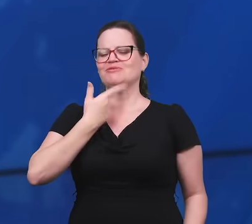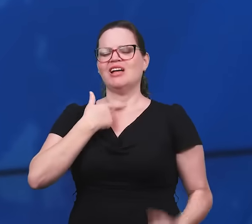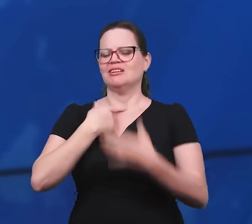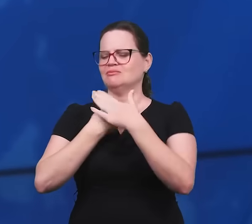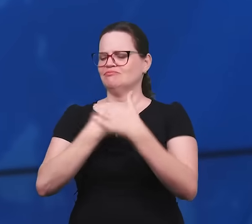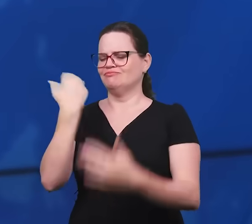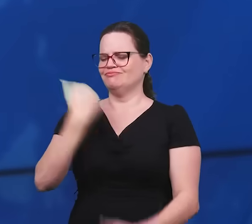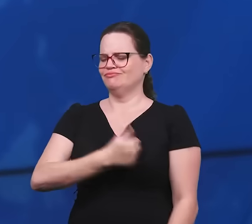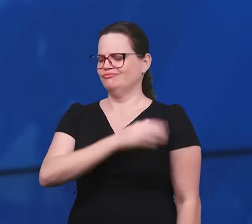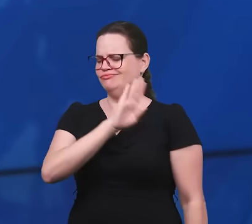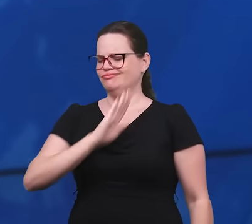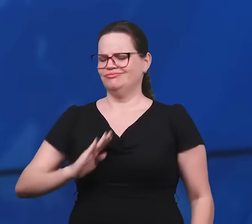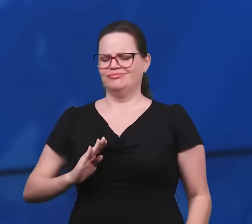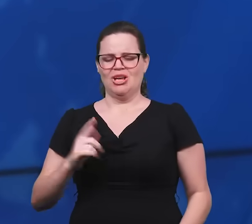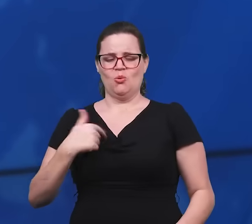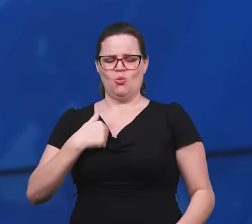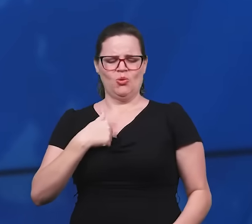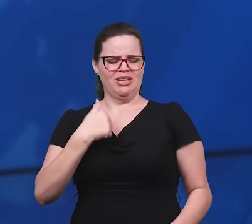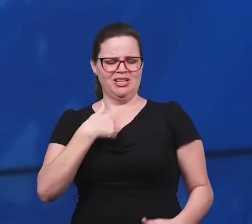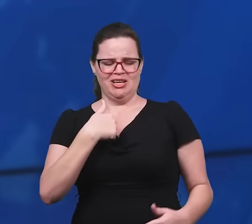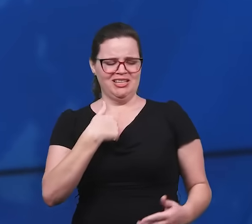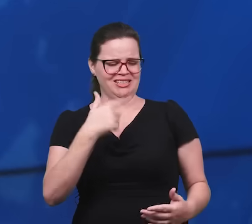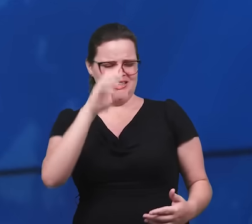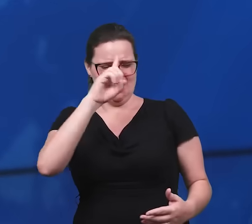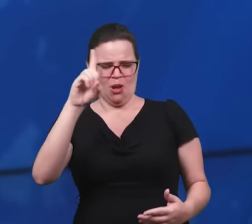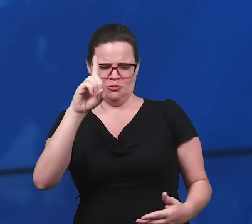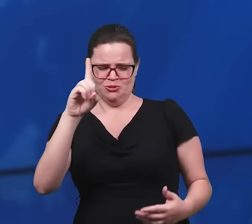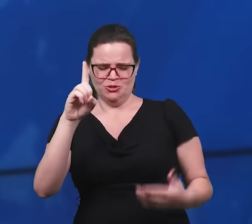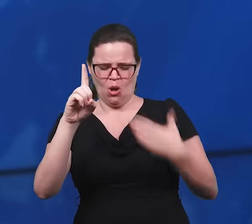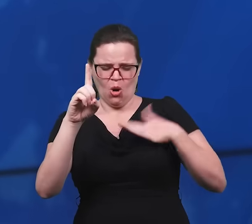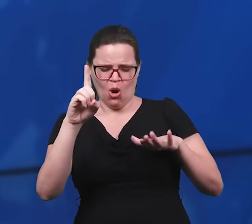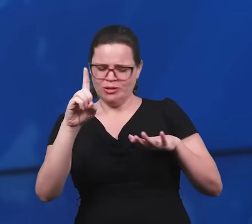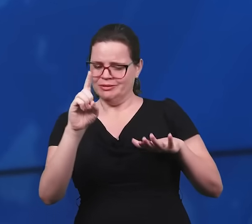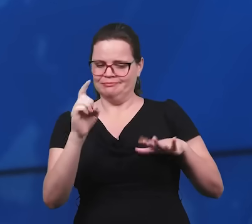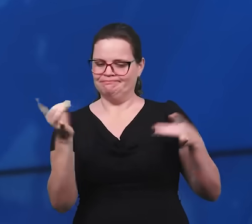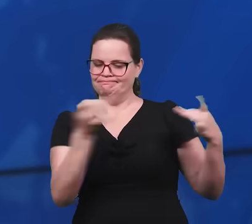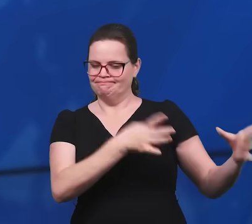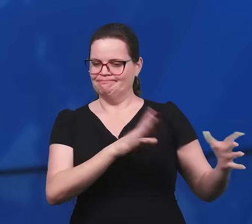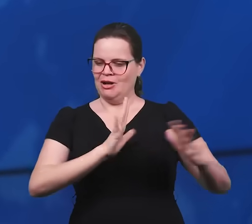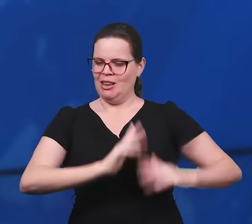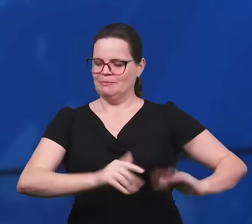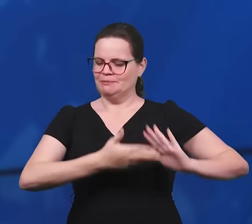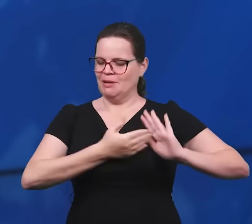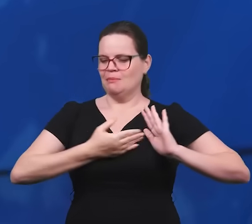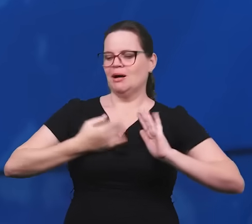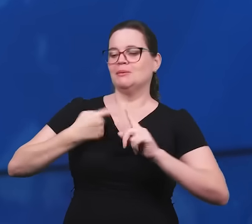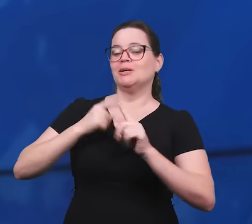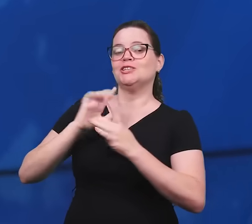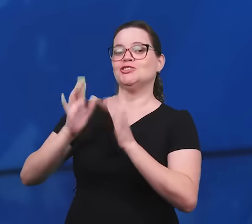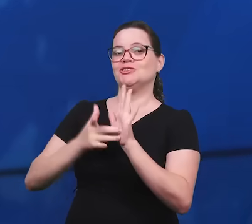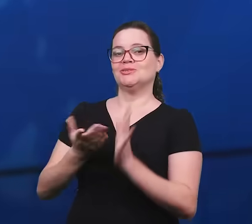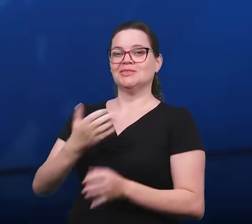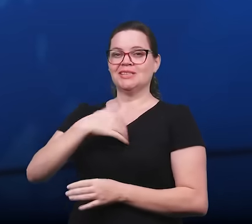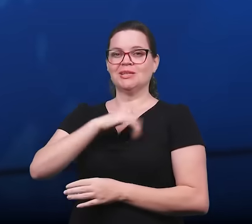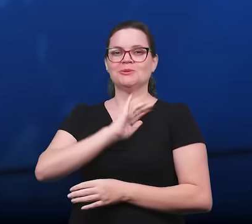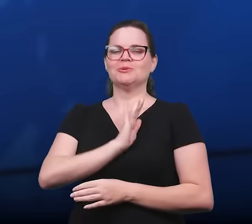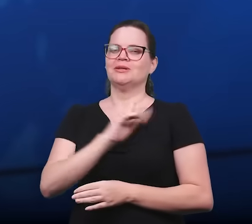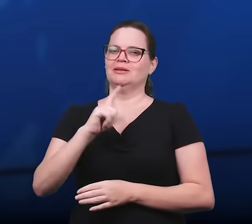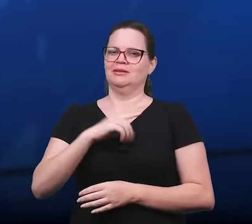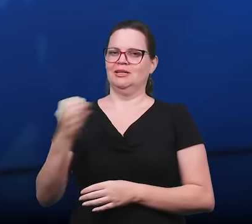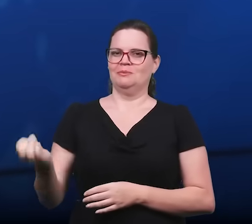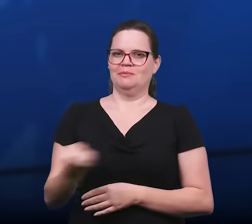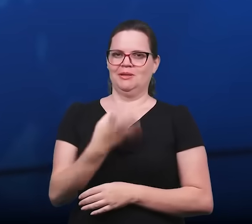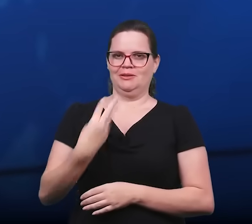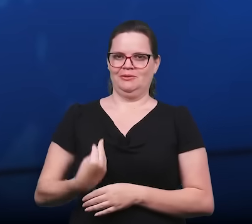vai se desprender daquilo que não agrada a Deus e você não precisa mais disso, porque agora você tem Jesus. Você tem uma nova forma